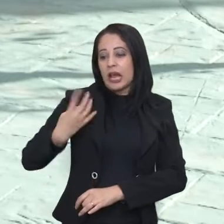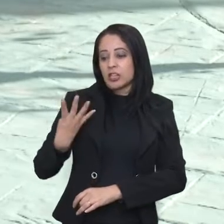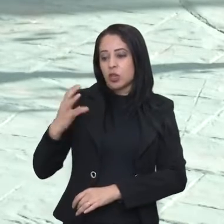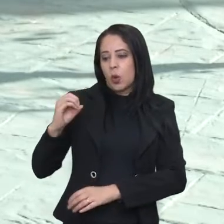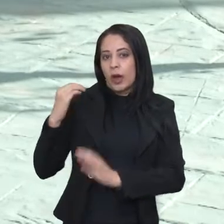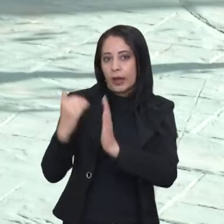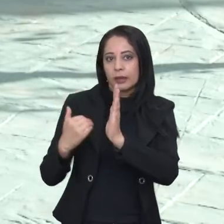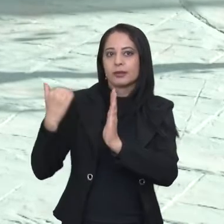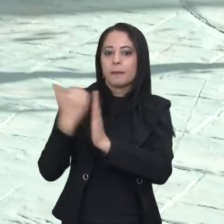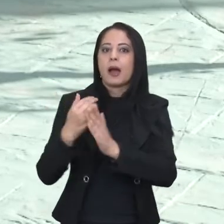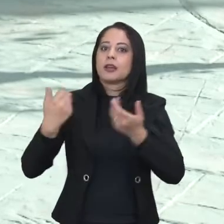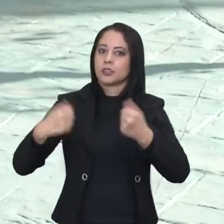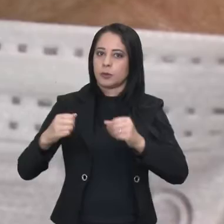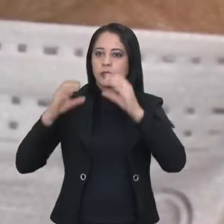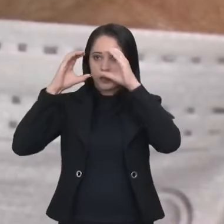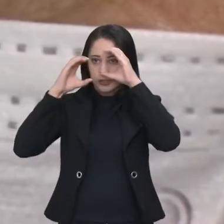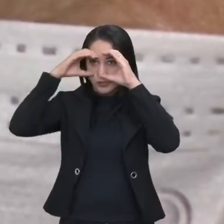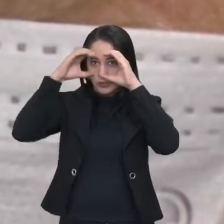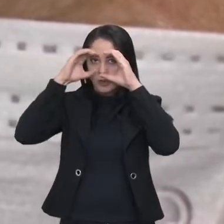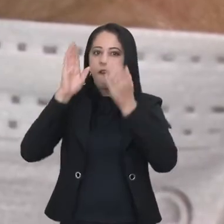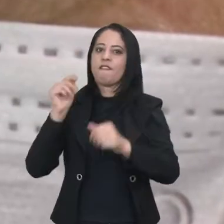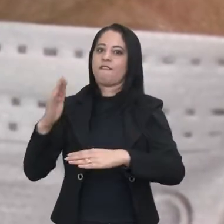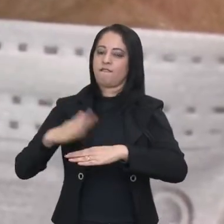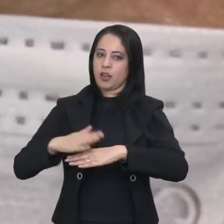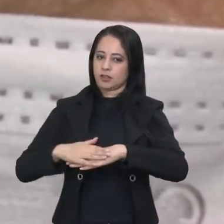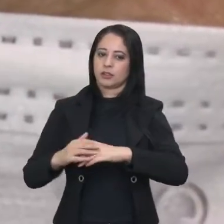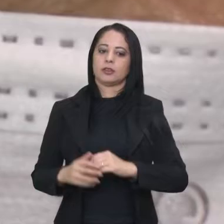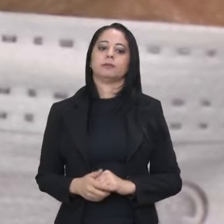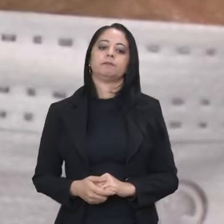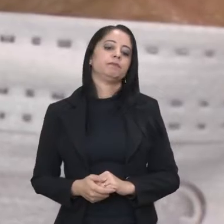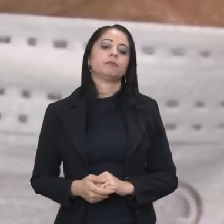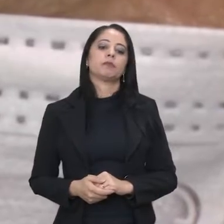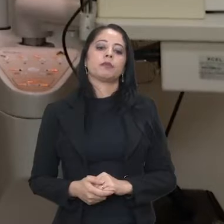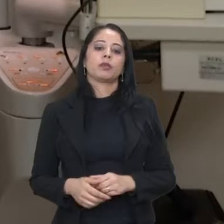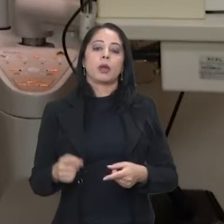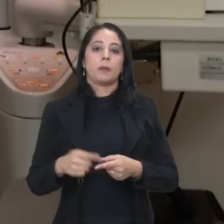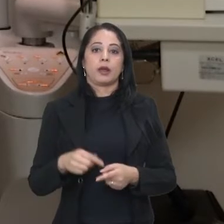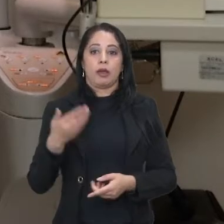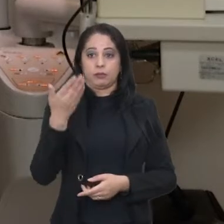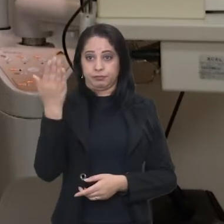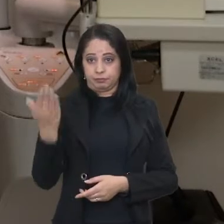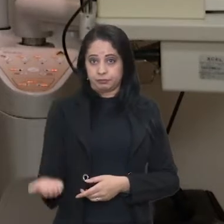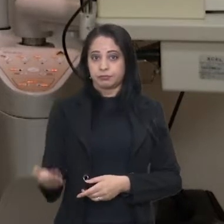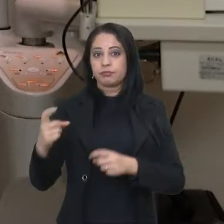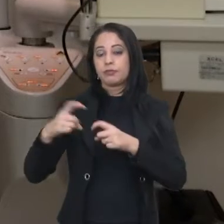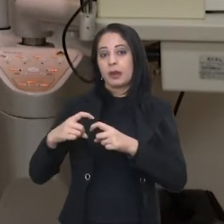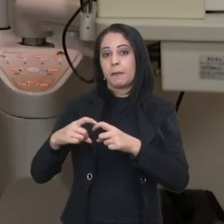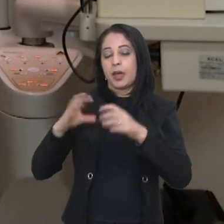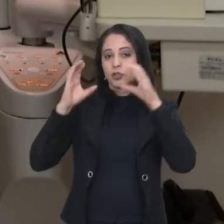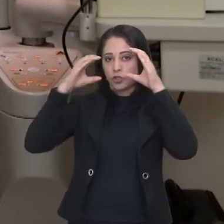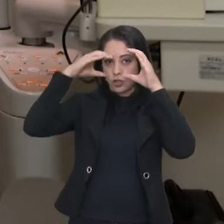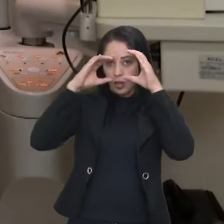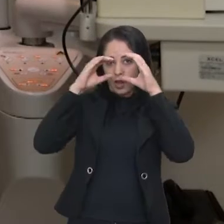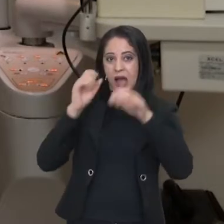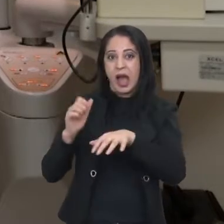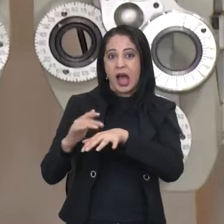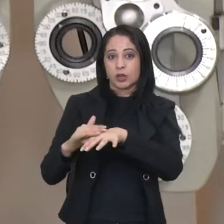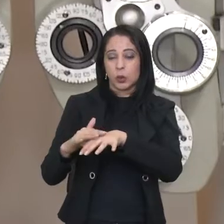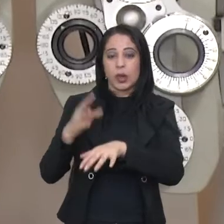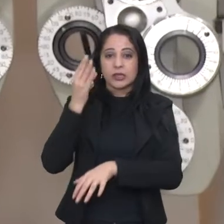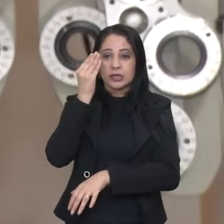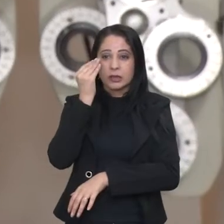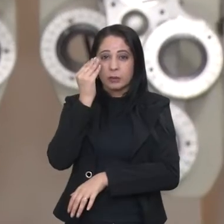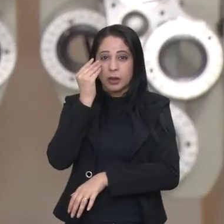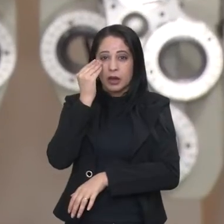dos 40 anos precisa realizar os exames preventivos. Isso porque, segundo a Andréia, que é oftalmologista,